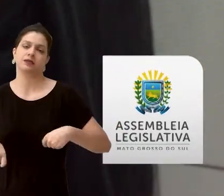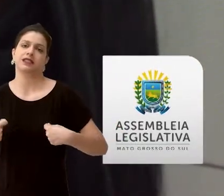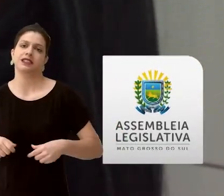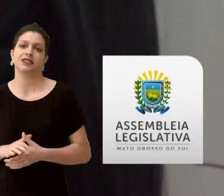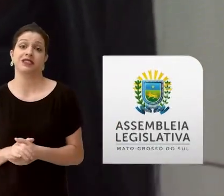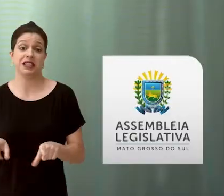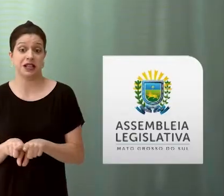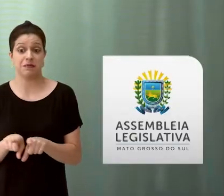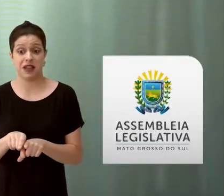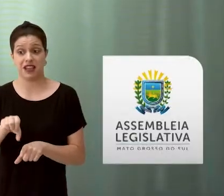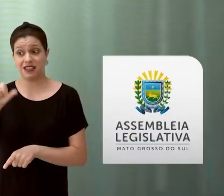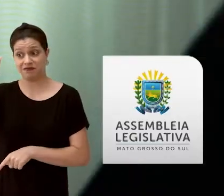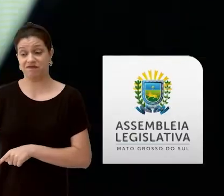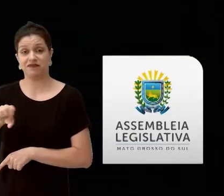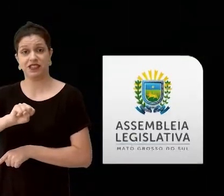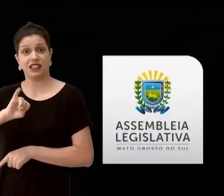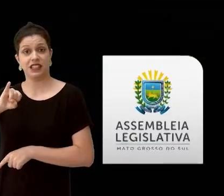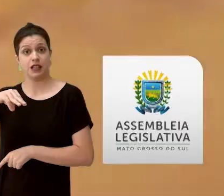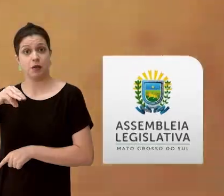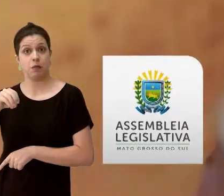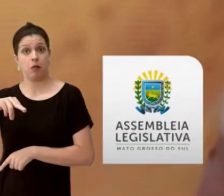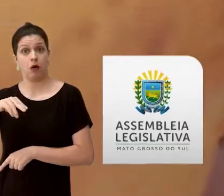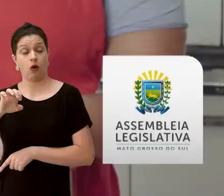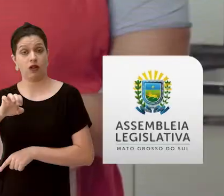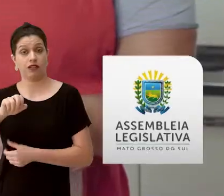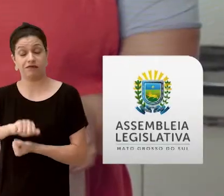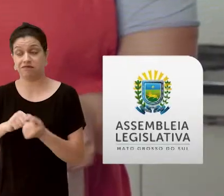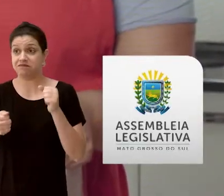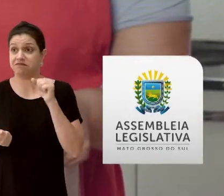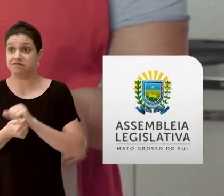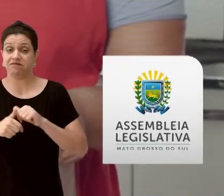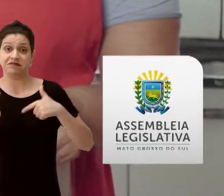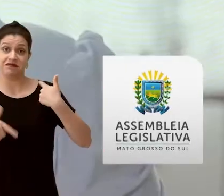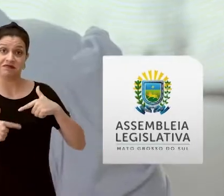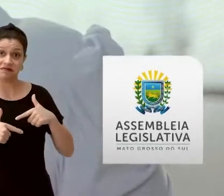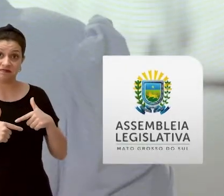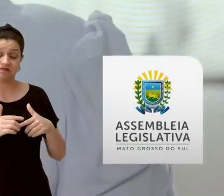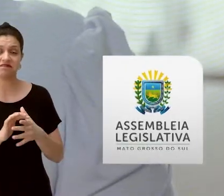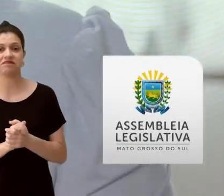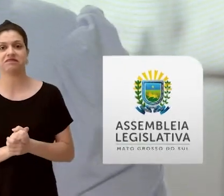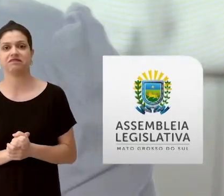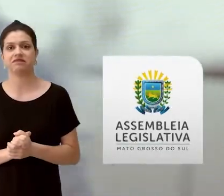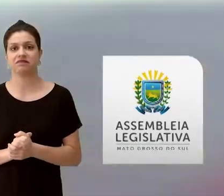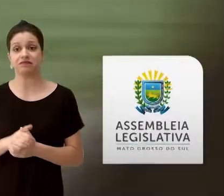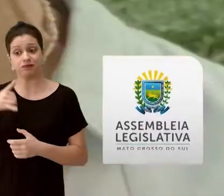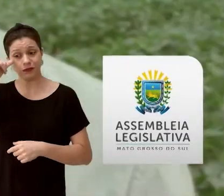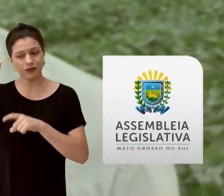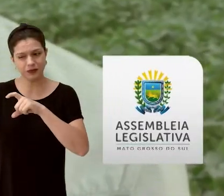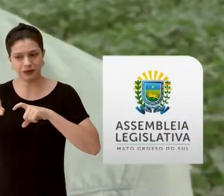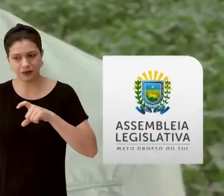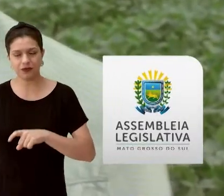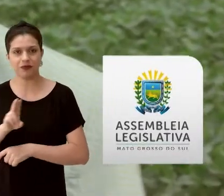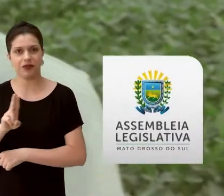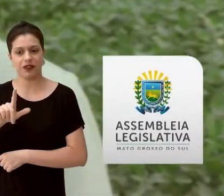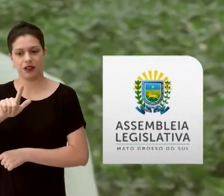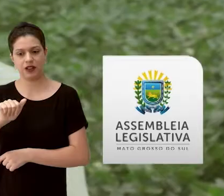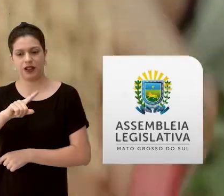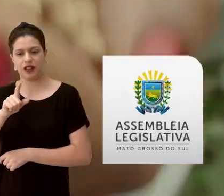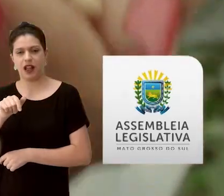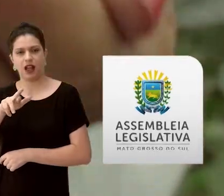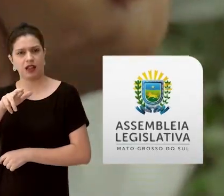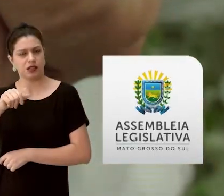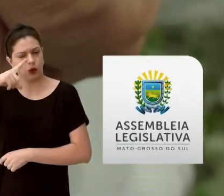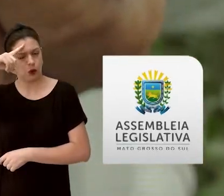nesse momento. Da Simone, que de uma hora para outra precisou se reinventar e virou autônoma. Da agricultora Lázara, que